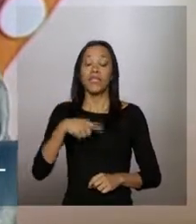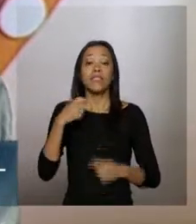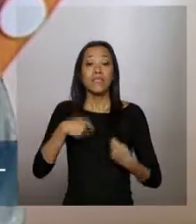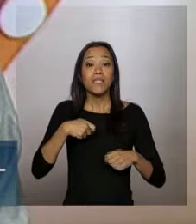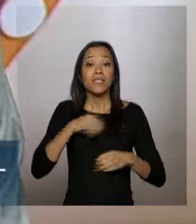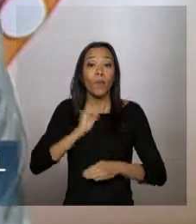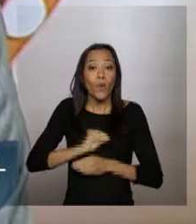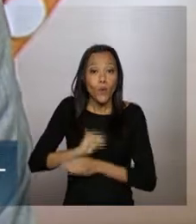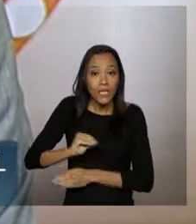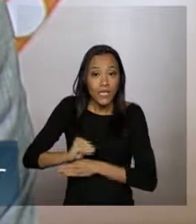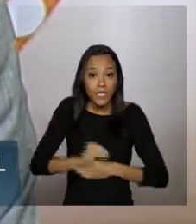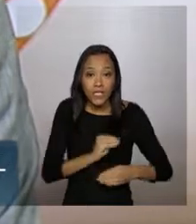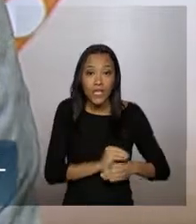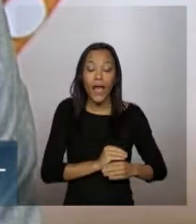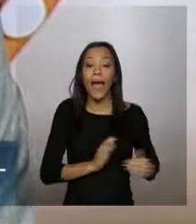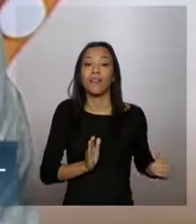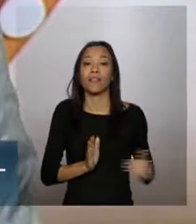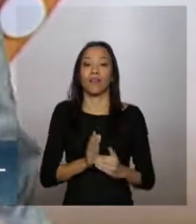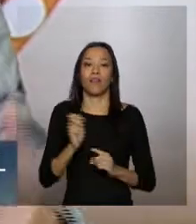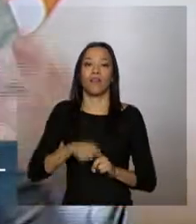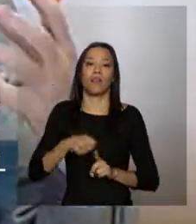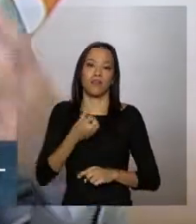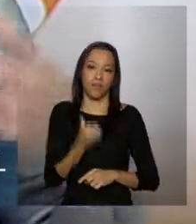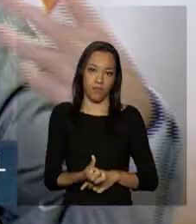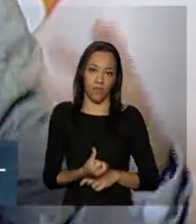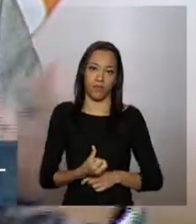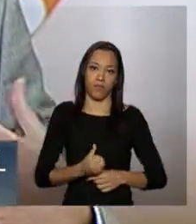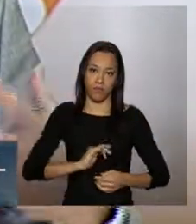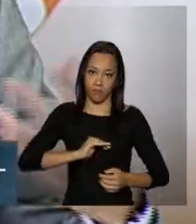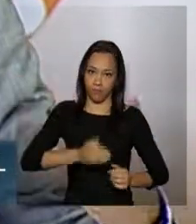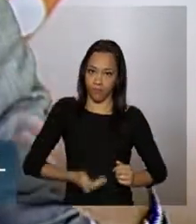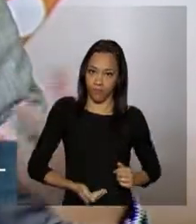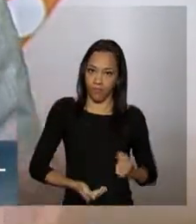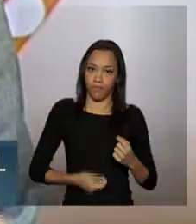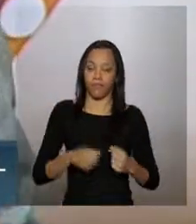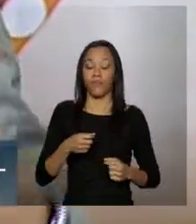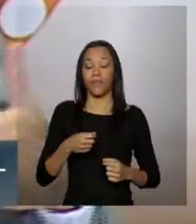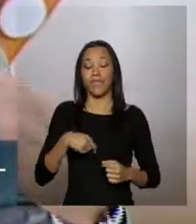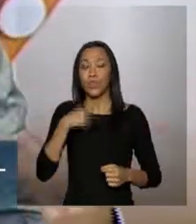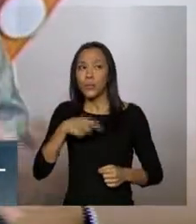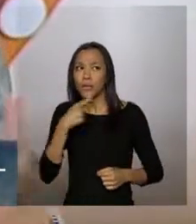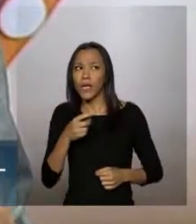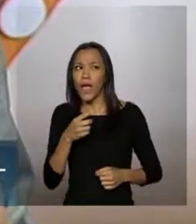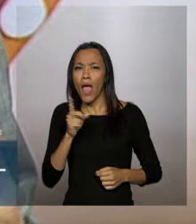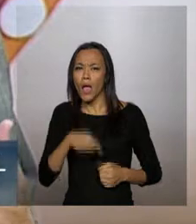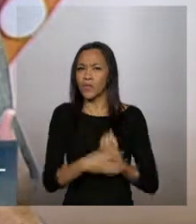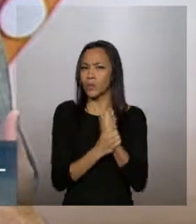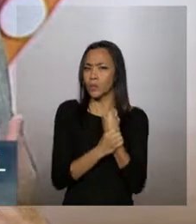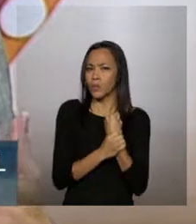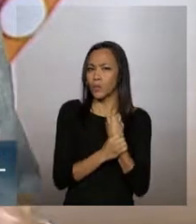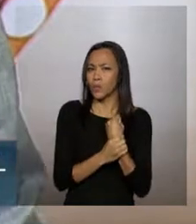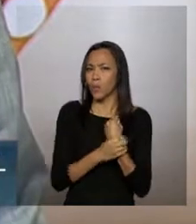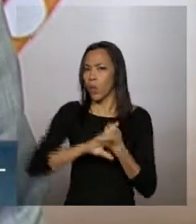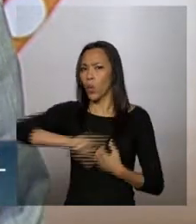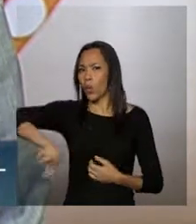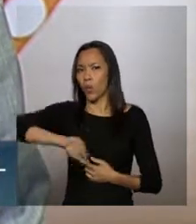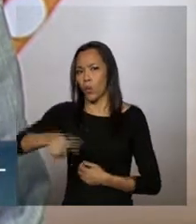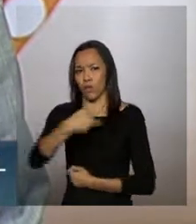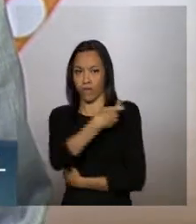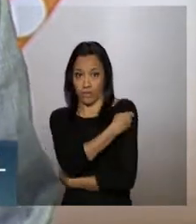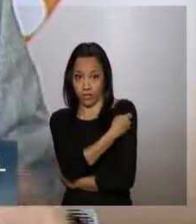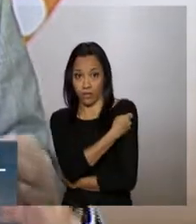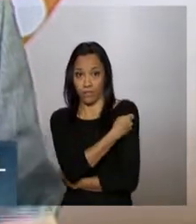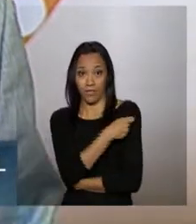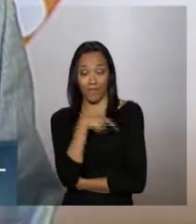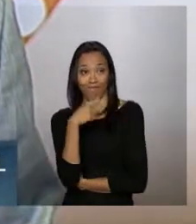para os bebês até 6 meses de idade. E, normalmente, fica a dúvida na gestante, é seguro ou não é a vacina? Né? E a gente tem